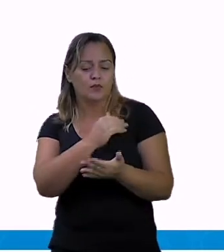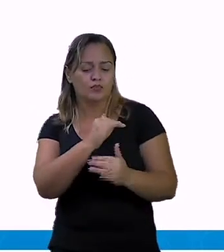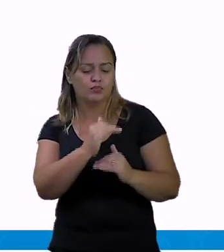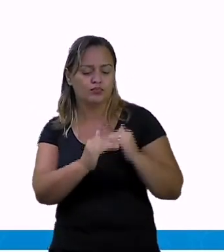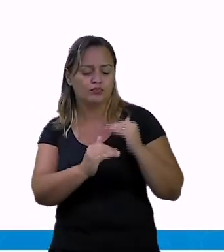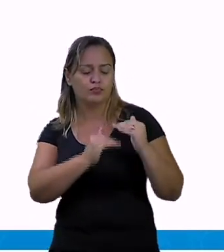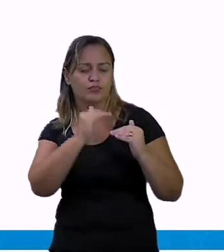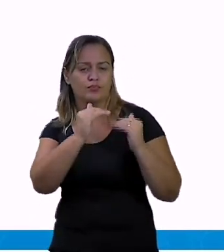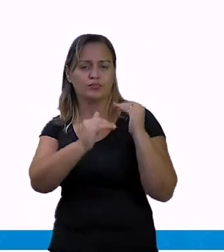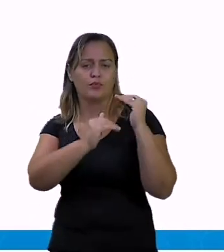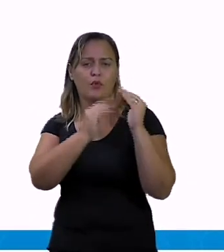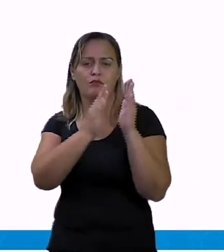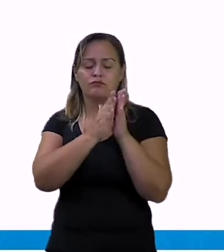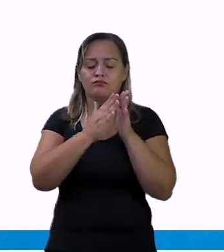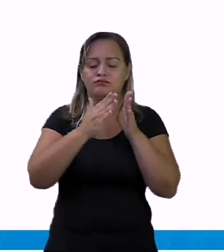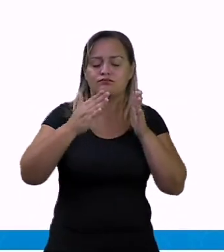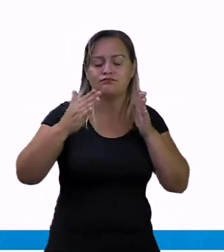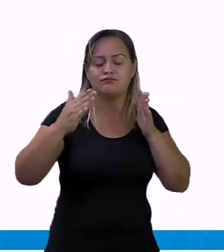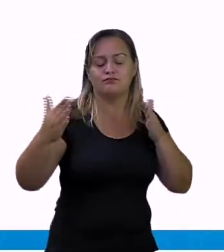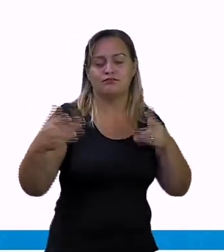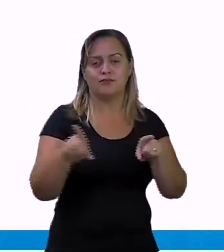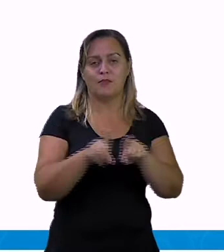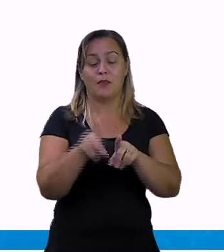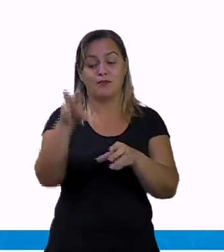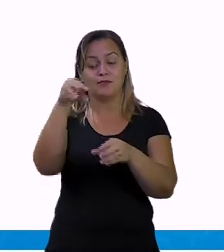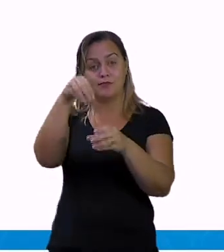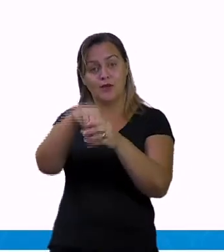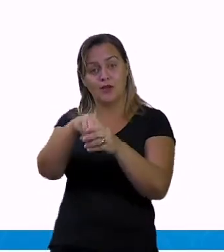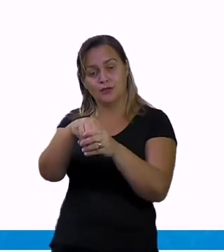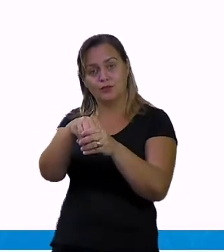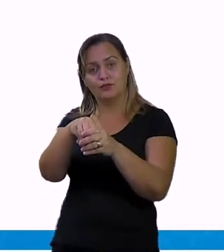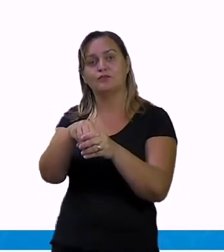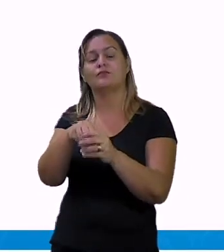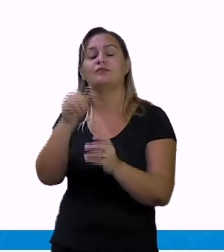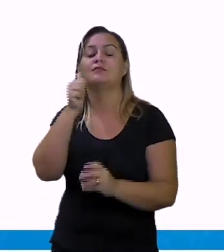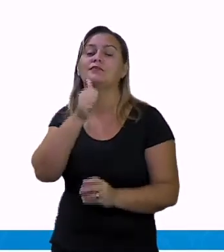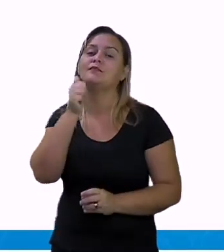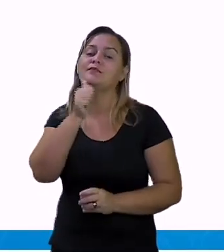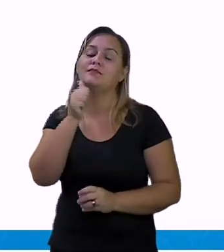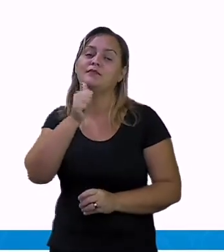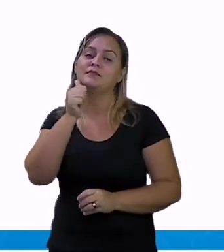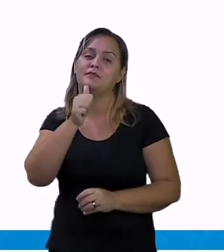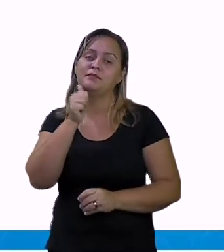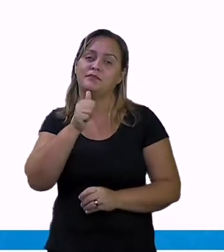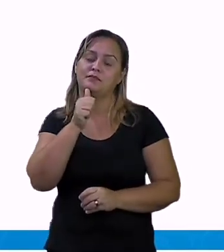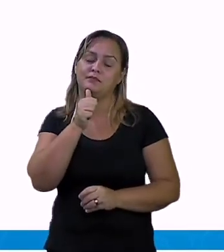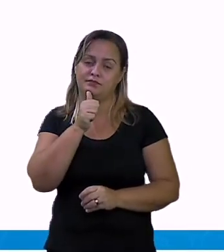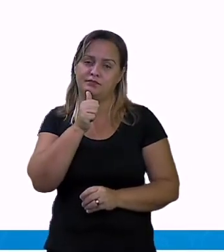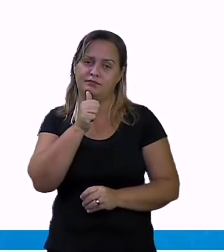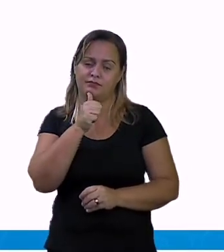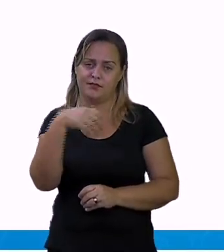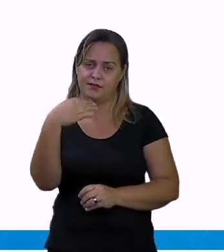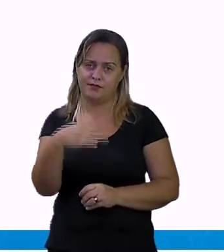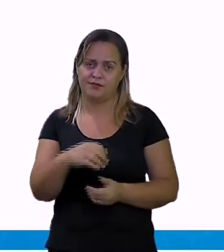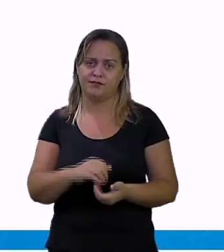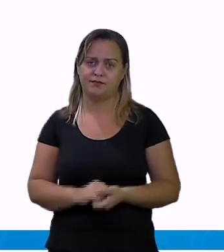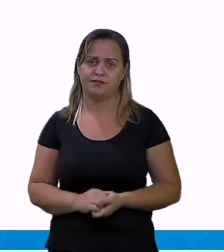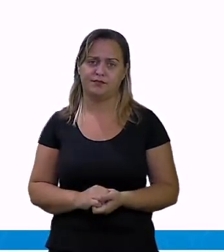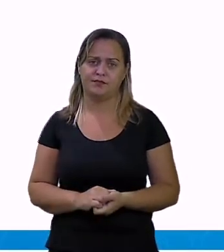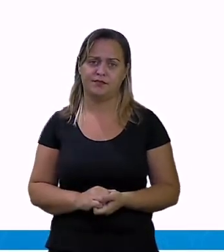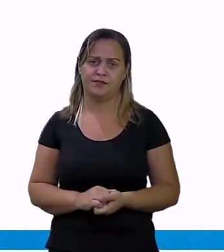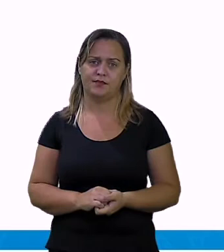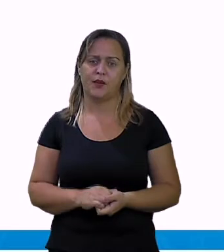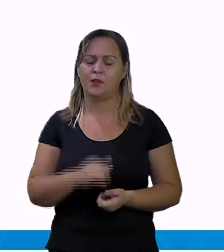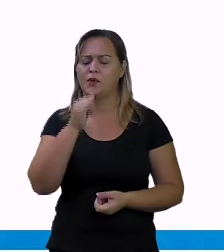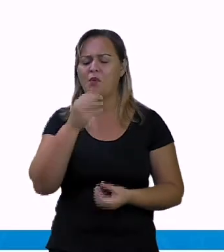o desenvolvimento destes seres. Como que esses seres, como que os peixes, eles se